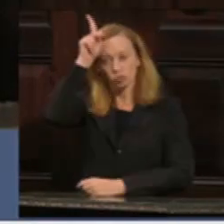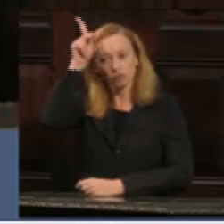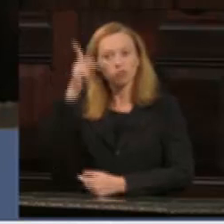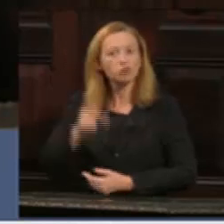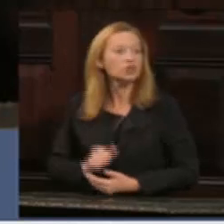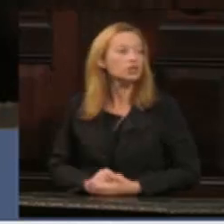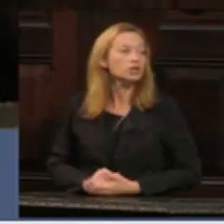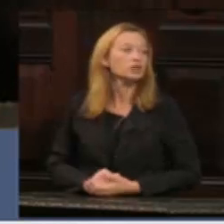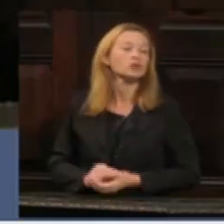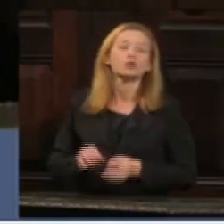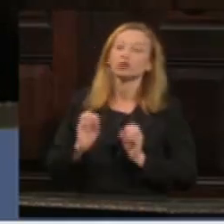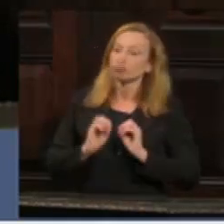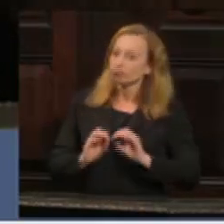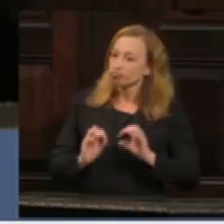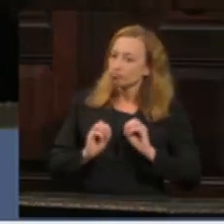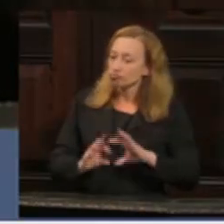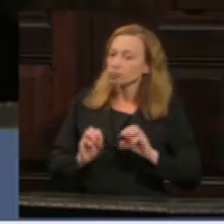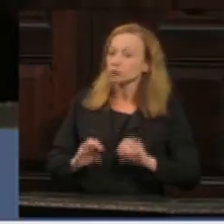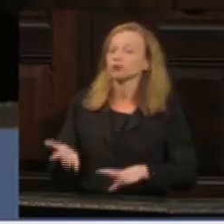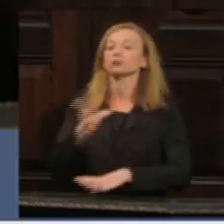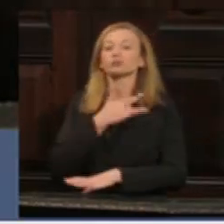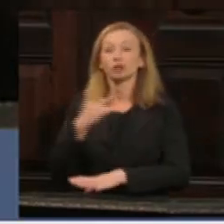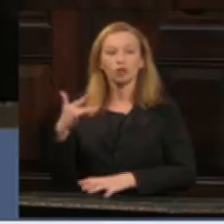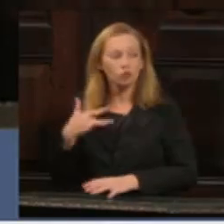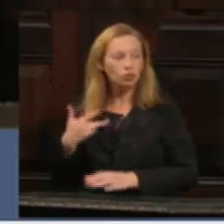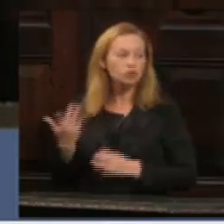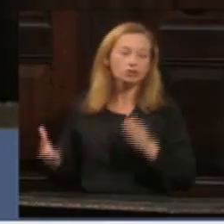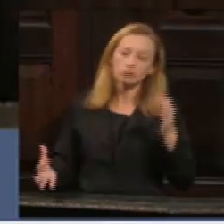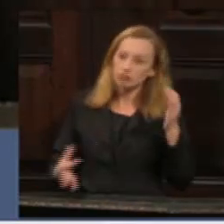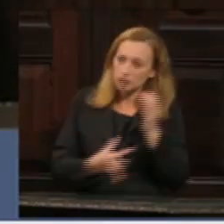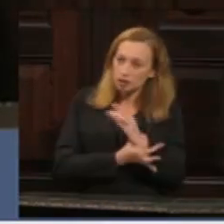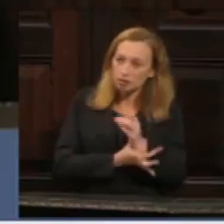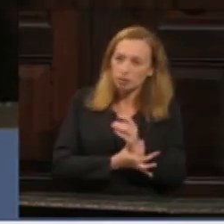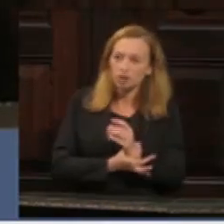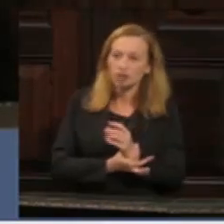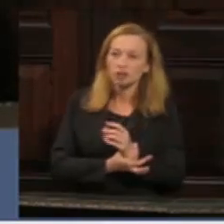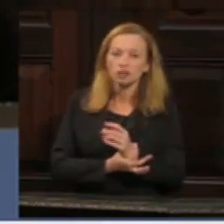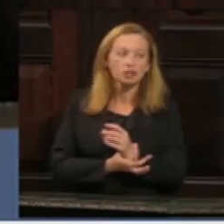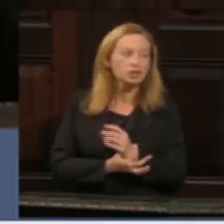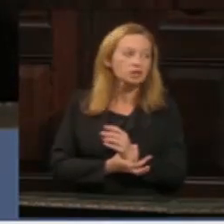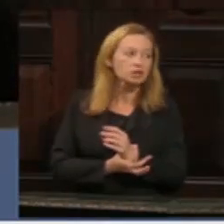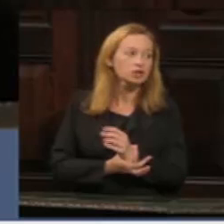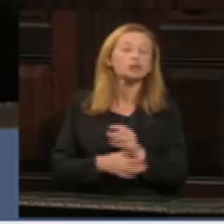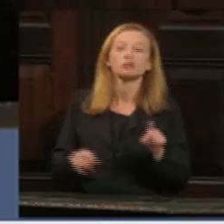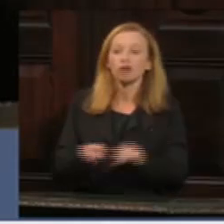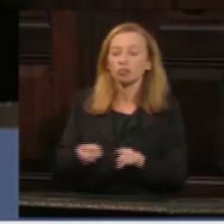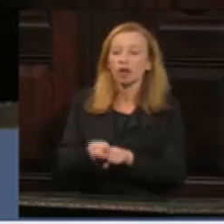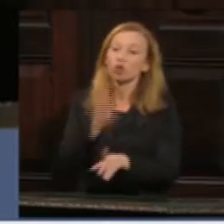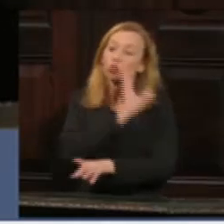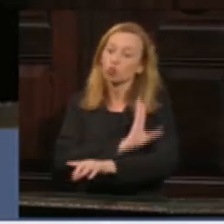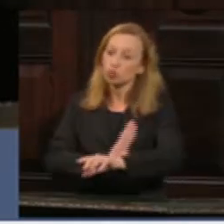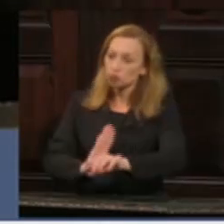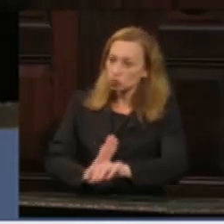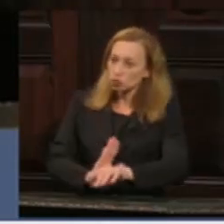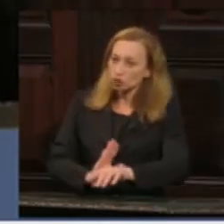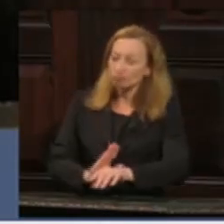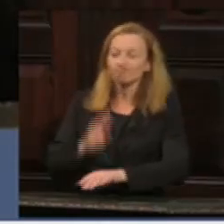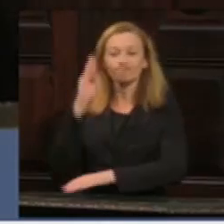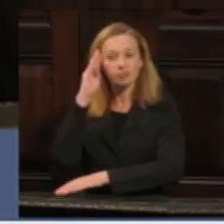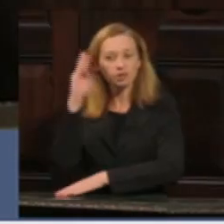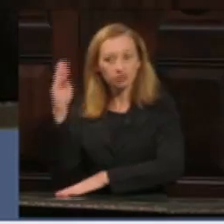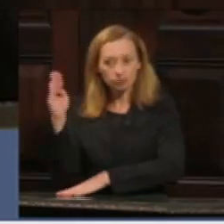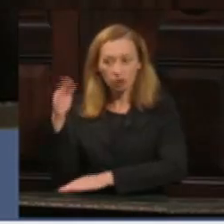como educação, saúde e segurança, além da cultura, essencial